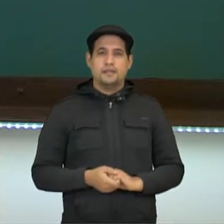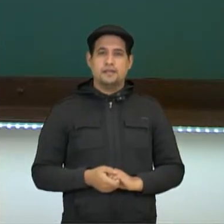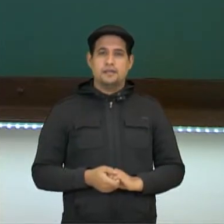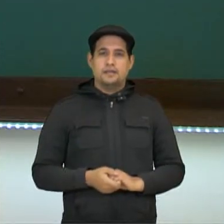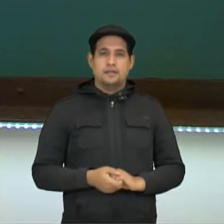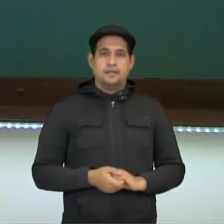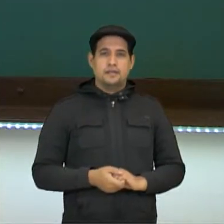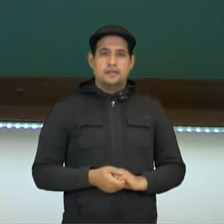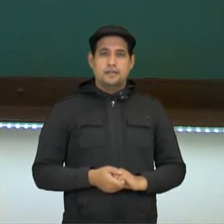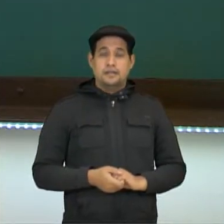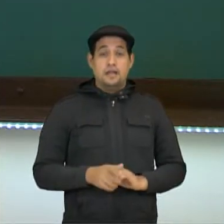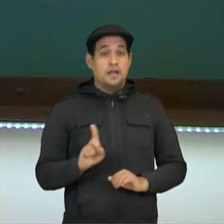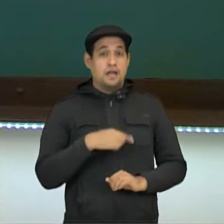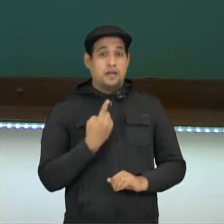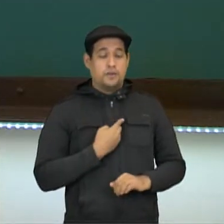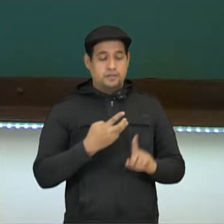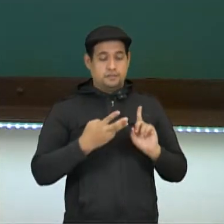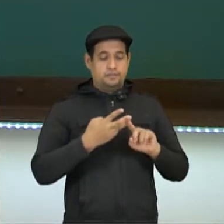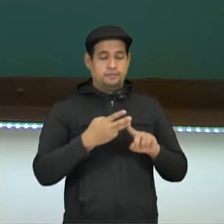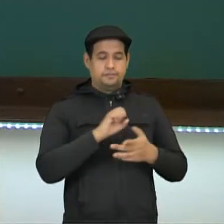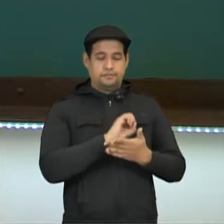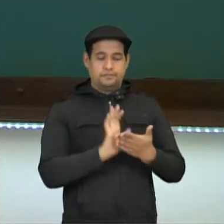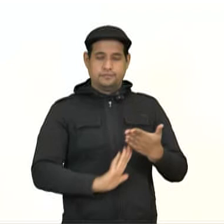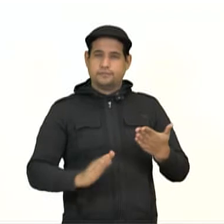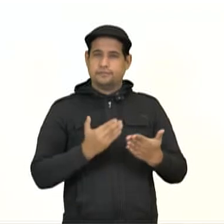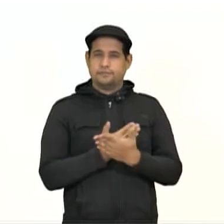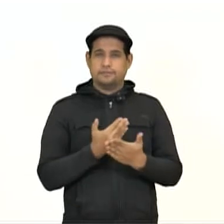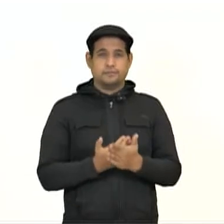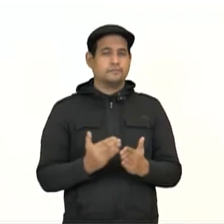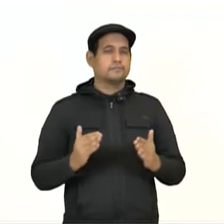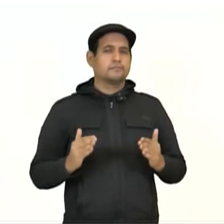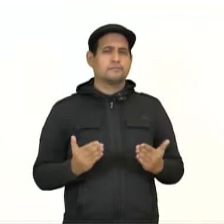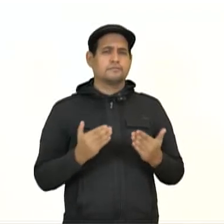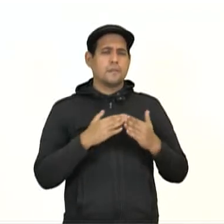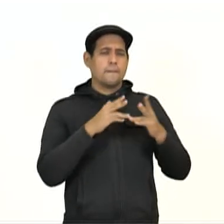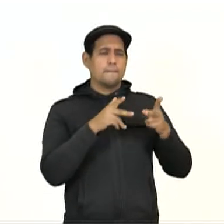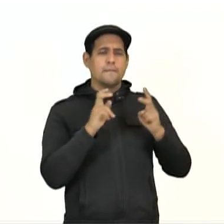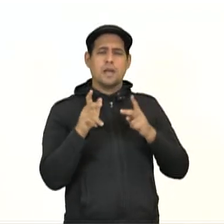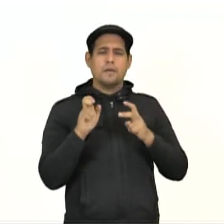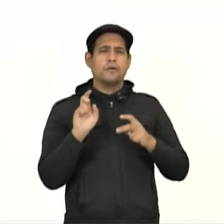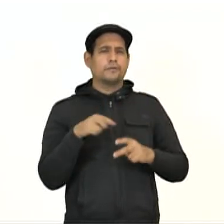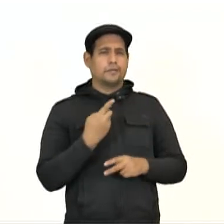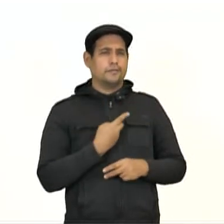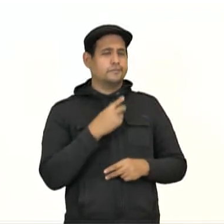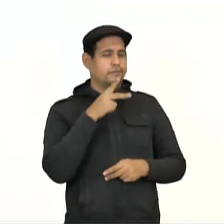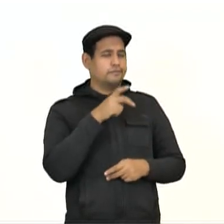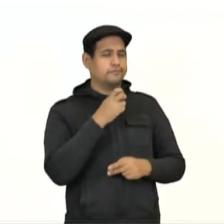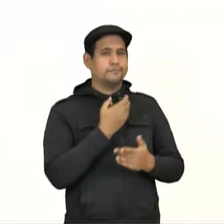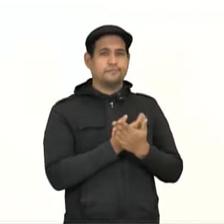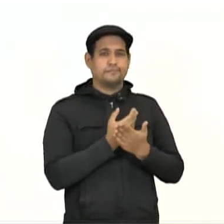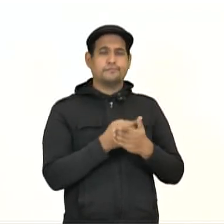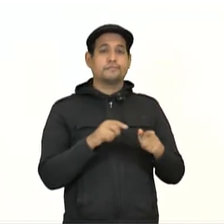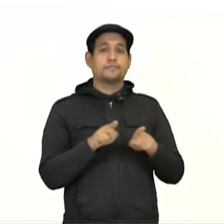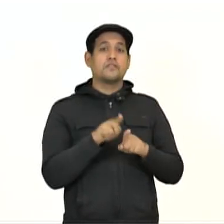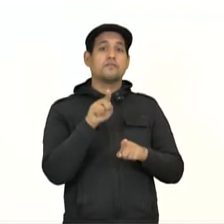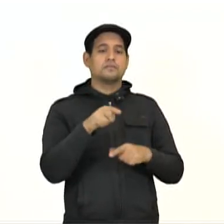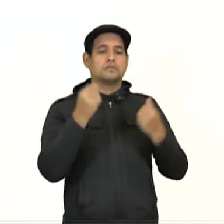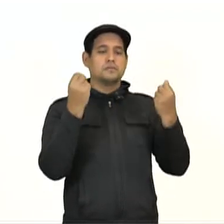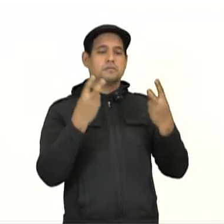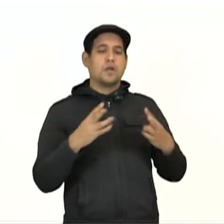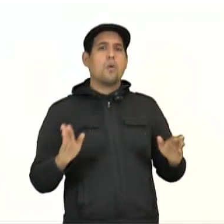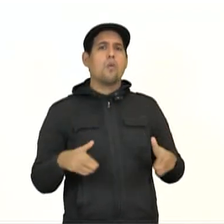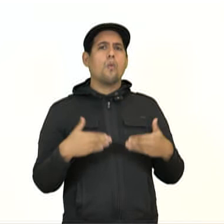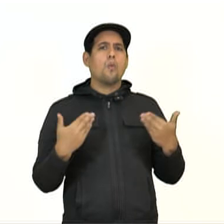Então aqui, a nossa terceira atividade da aula de hoje, tá? Observando o que vimos na aula, explique